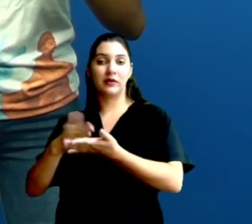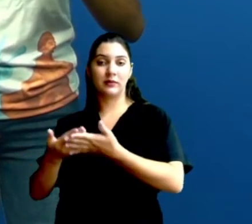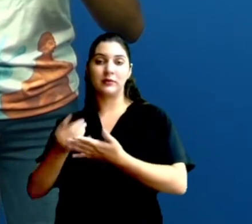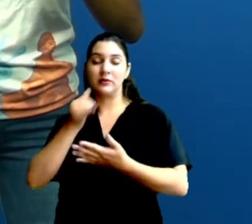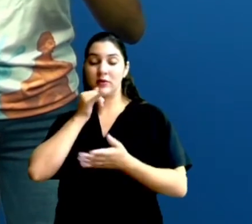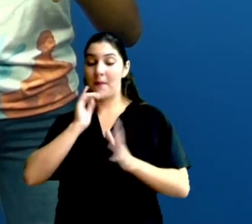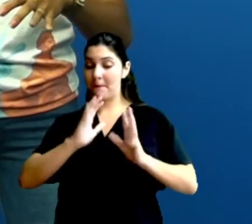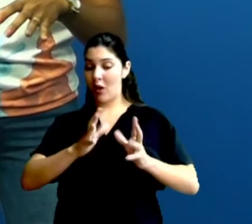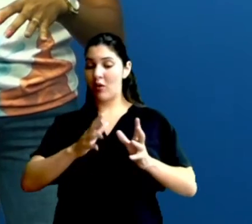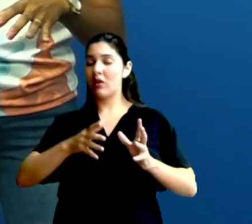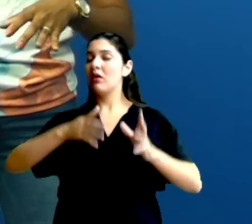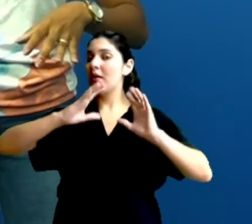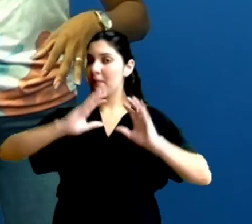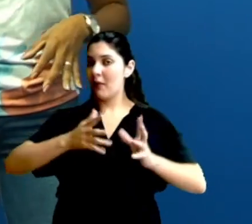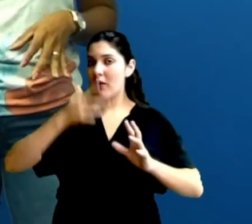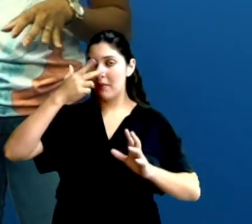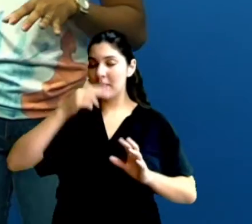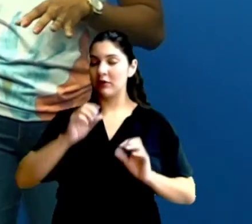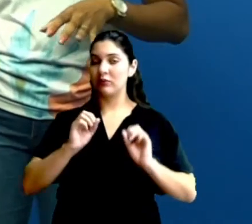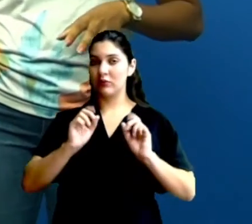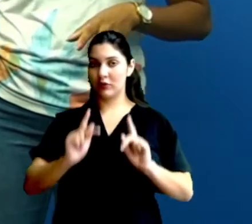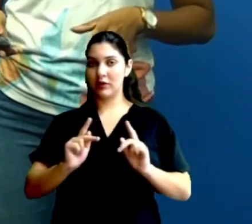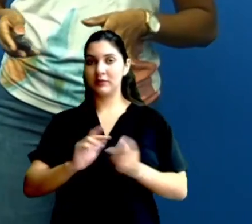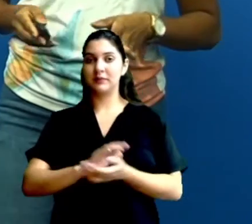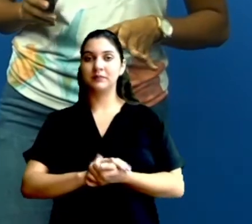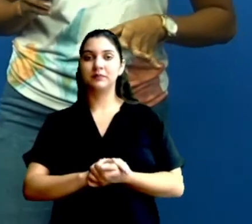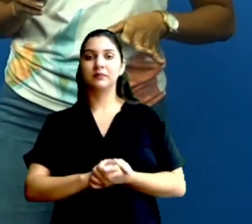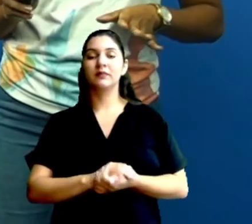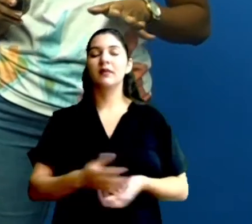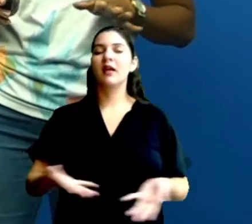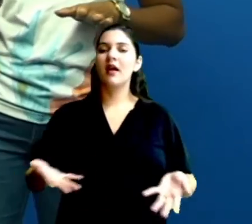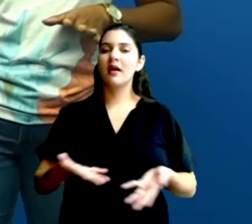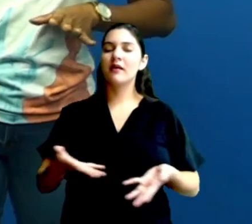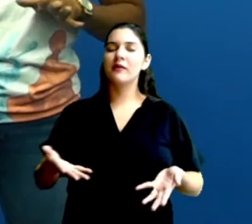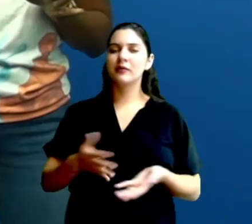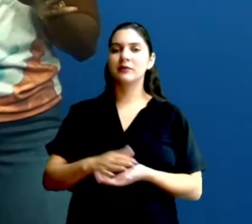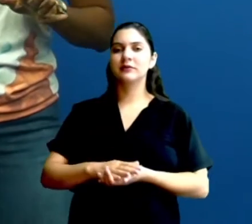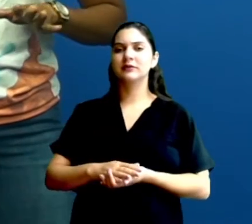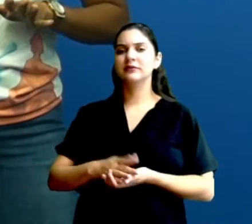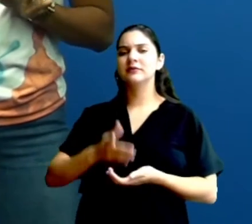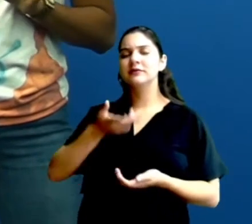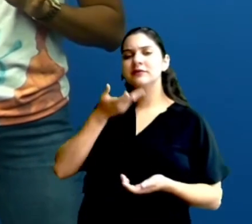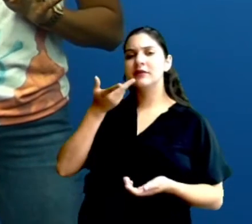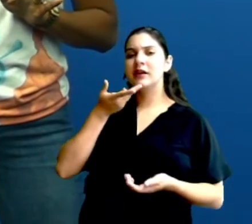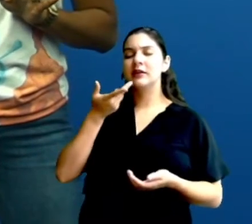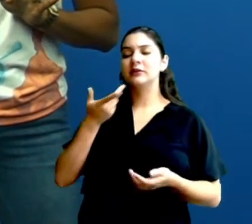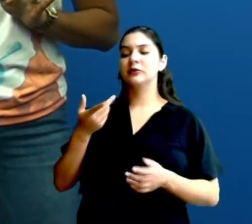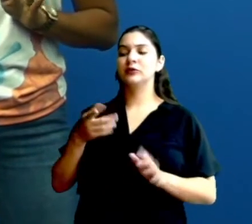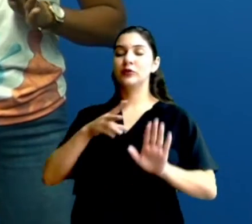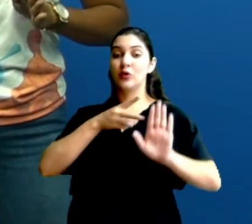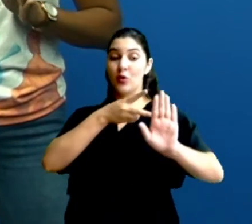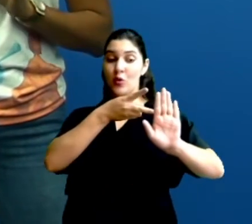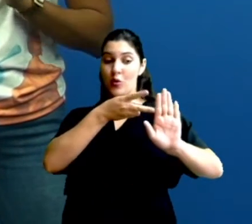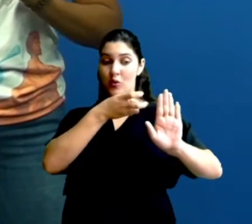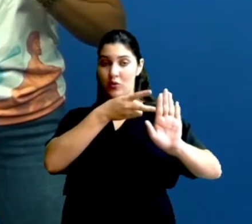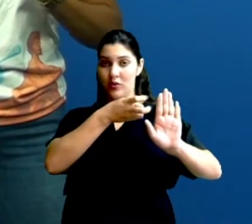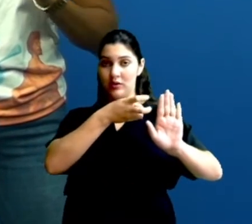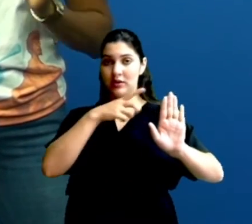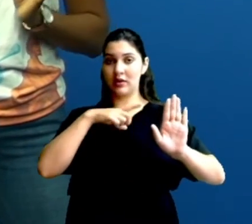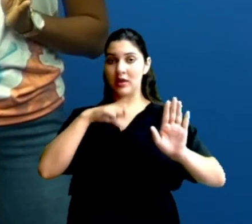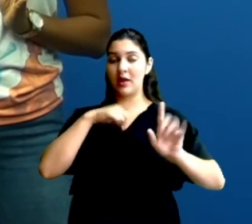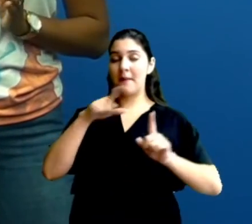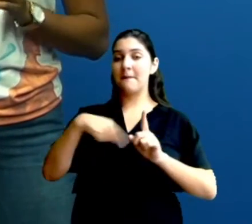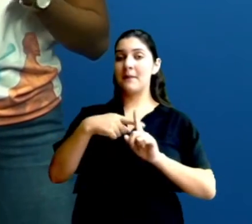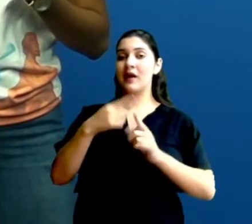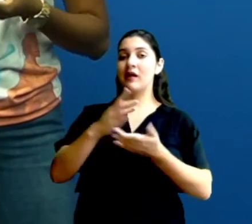e pronto, certo? Agora, gente, falando sobre conotação, a gente tem aí mais